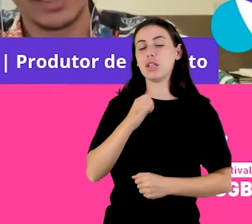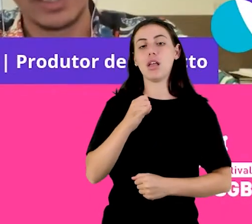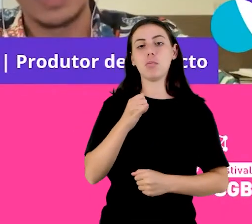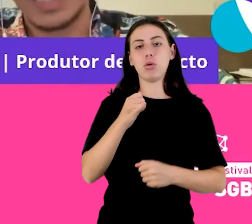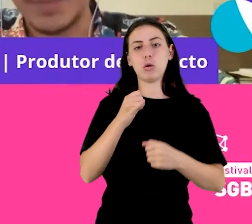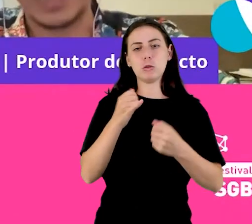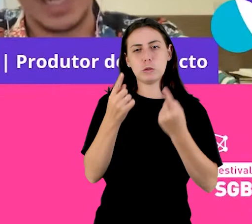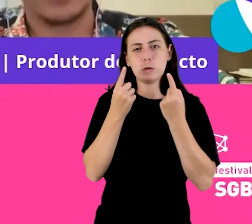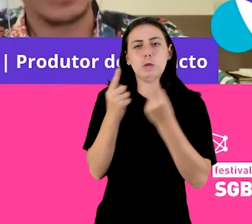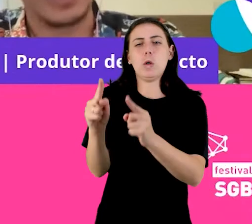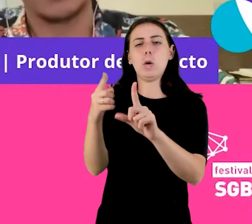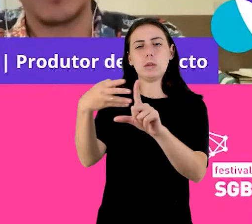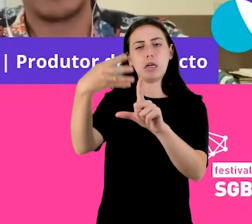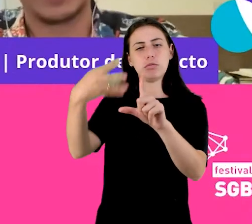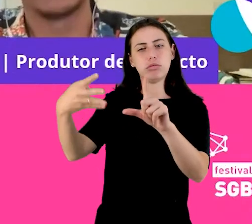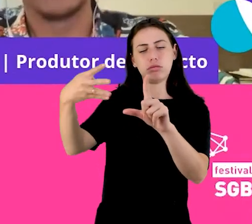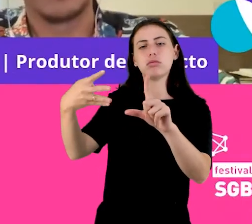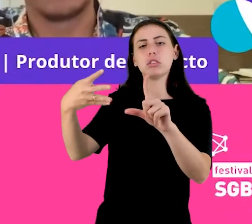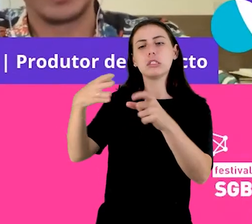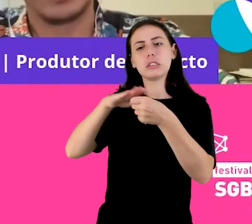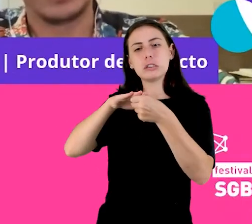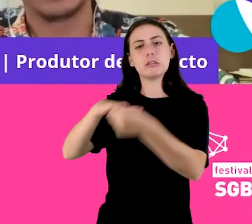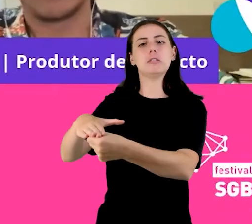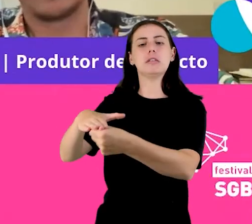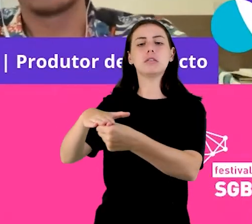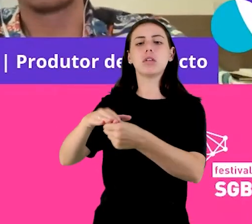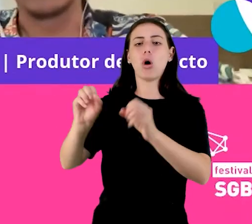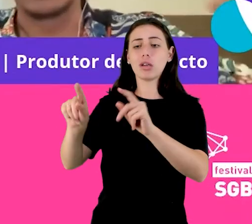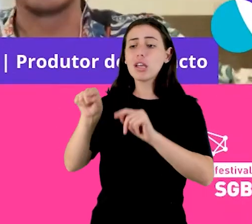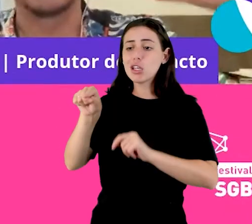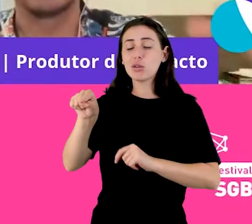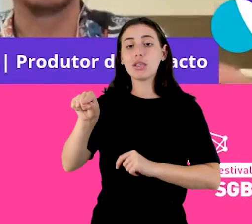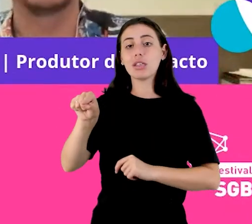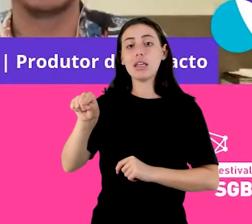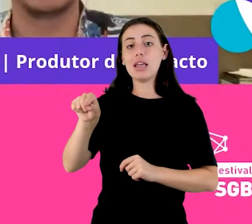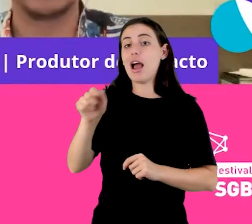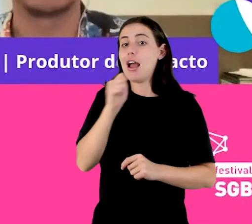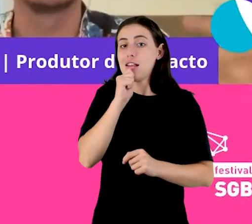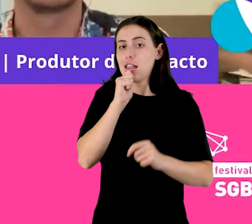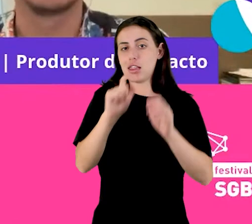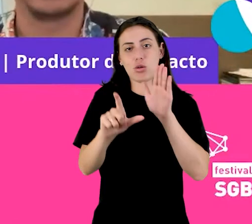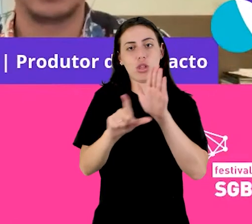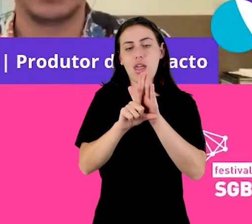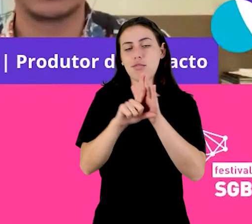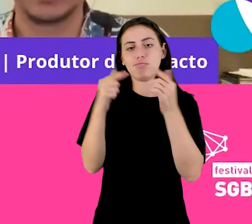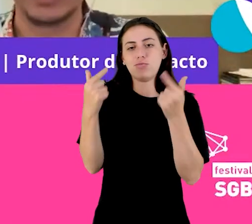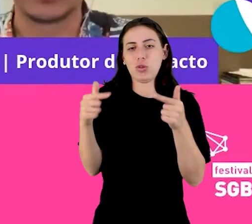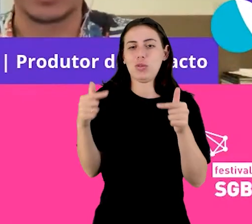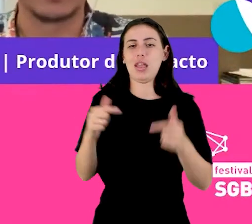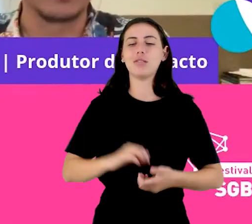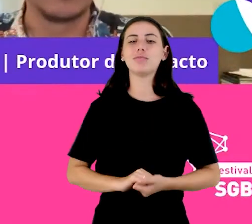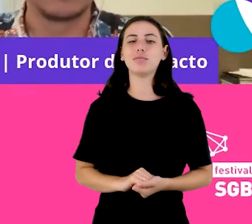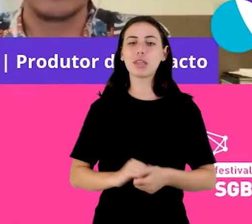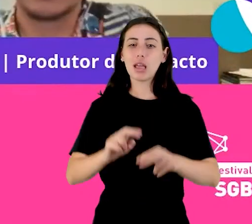escolas. Que esse material, esse é um babado, porque compila tudo que temos de informação já de avanços